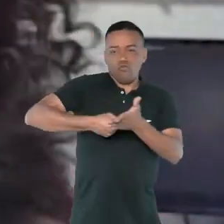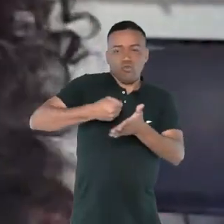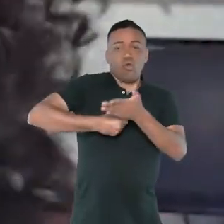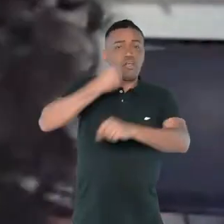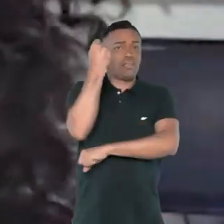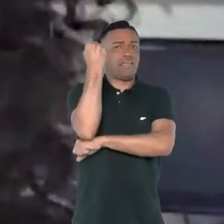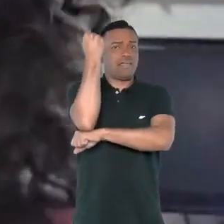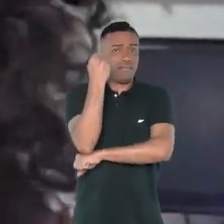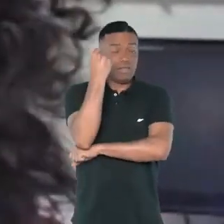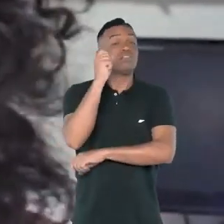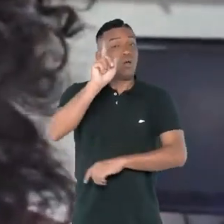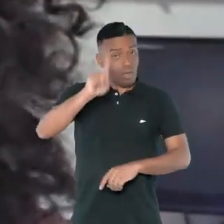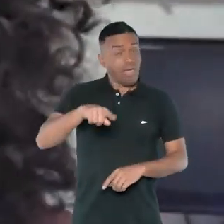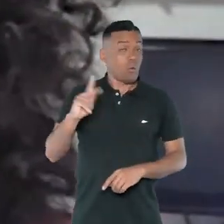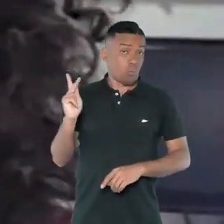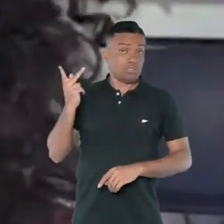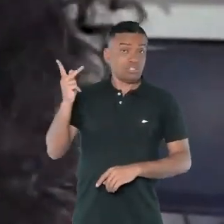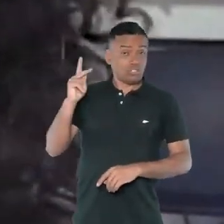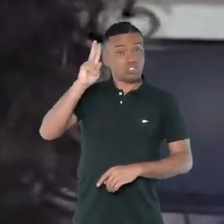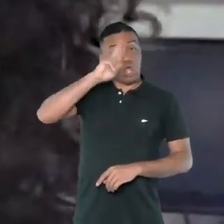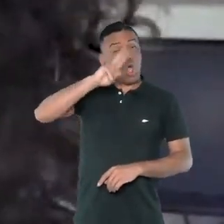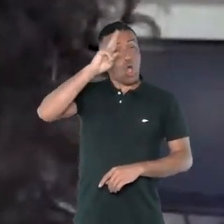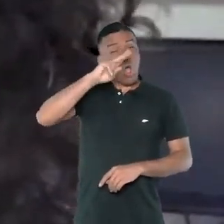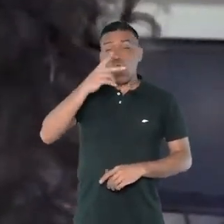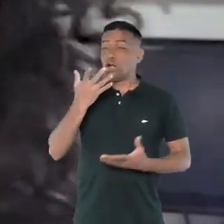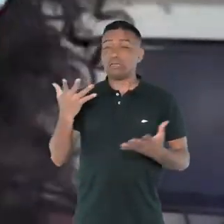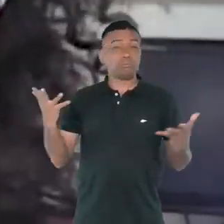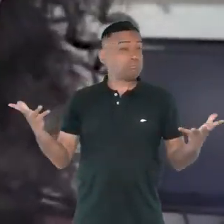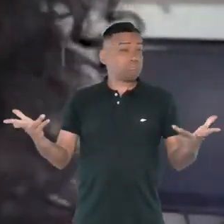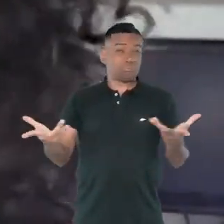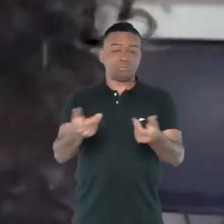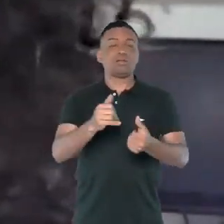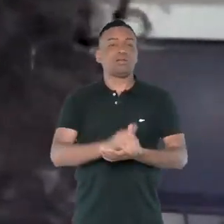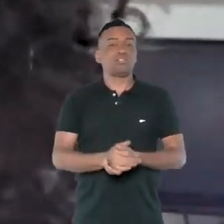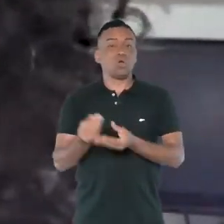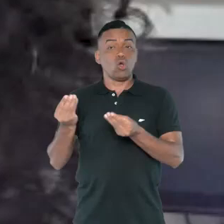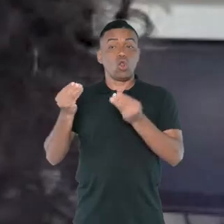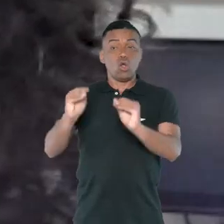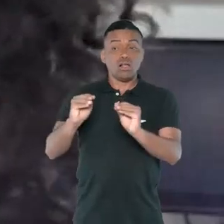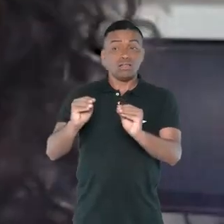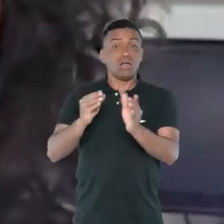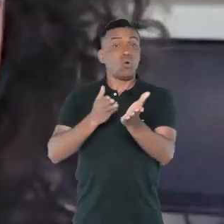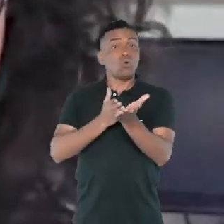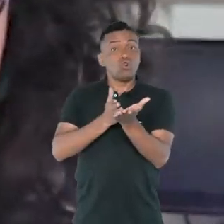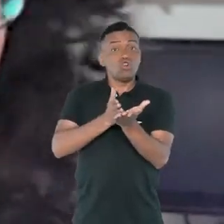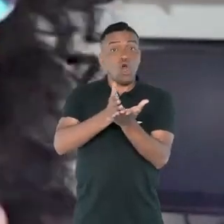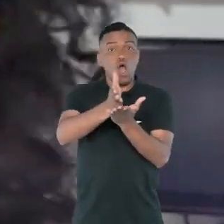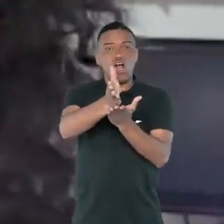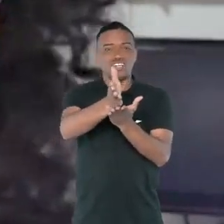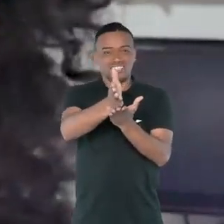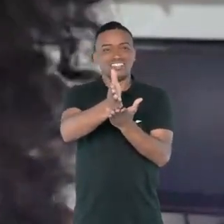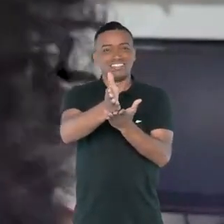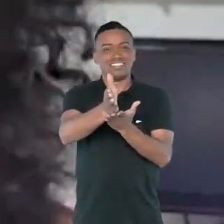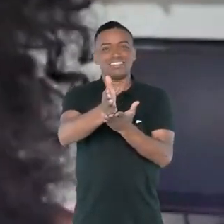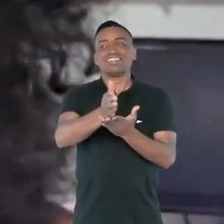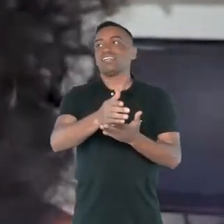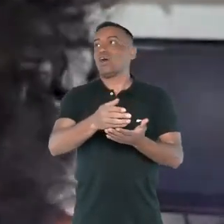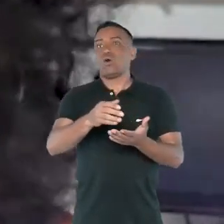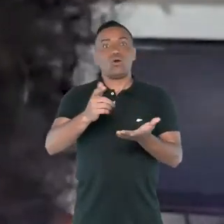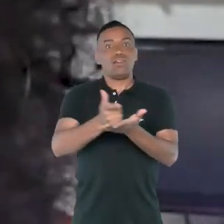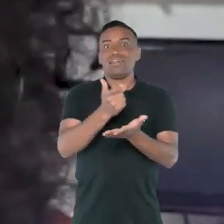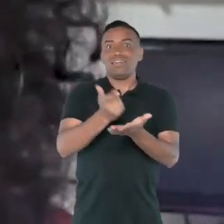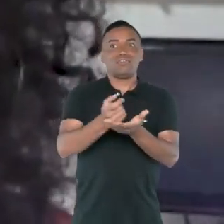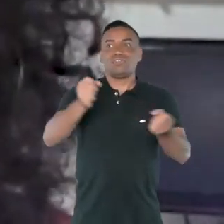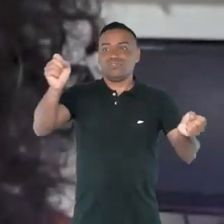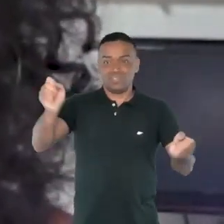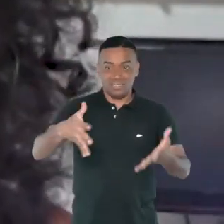impérios, guerreiros. Então, assim, é uma história também muito rica. E aí trazer isso se tornou o mote da minha